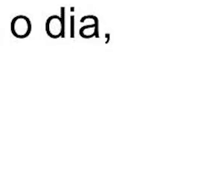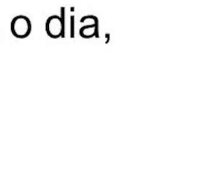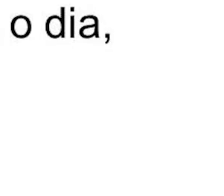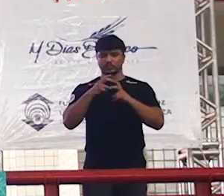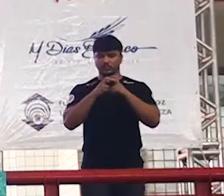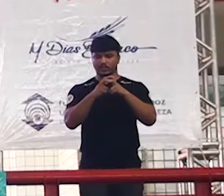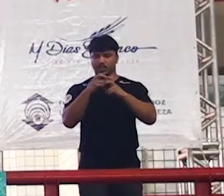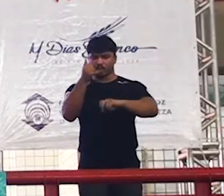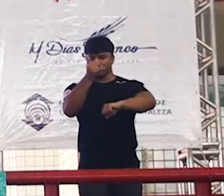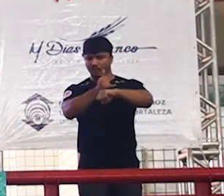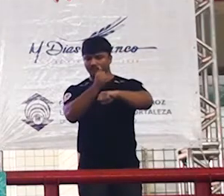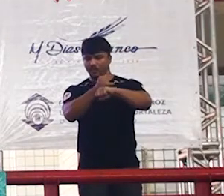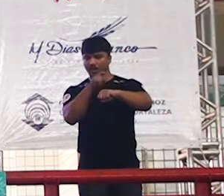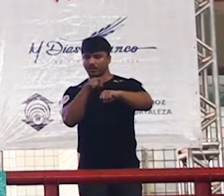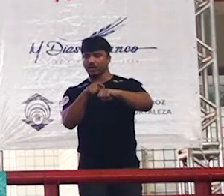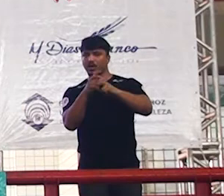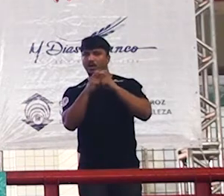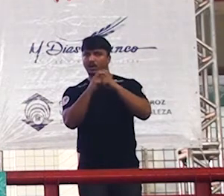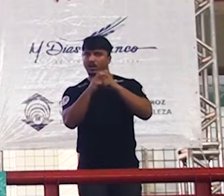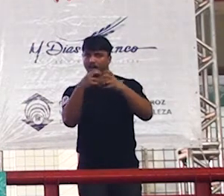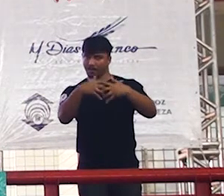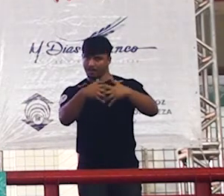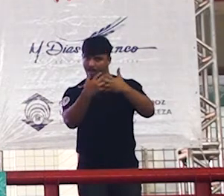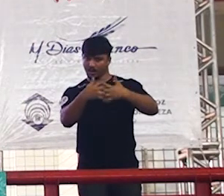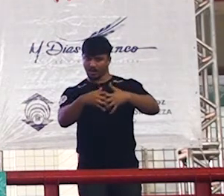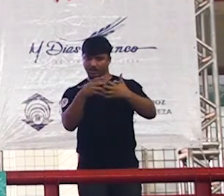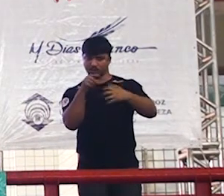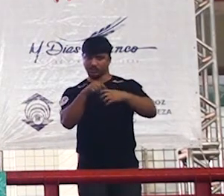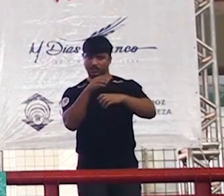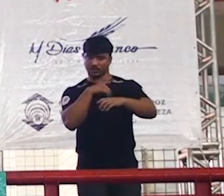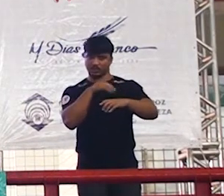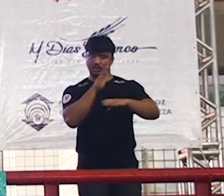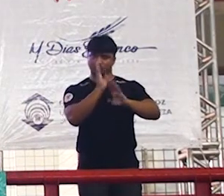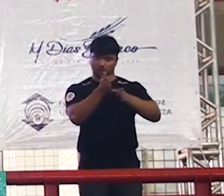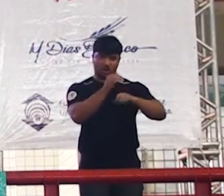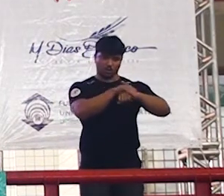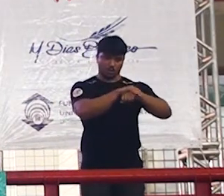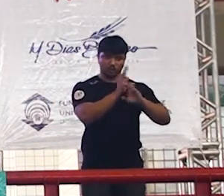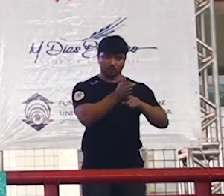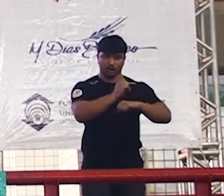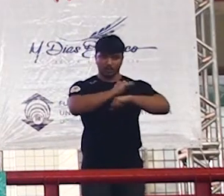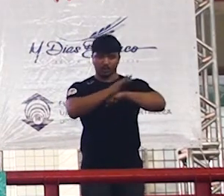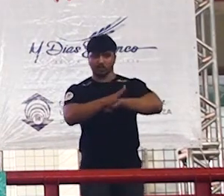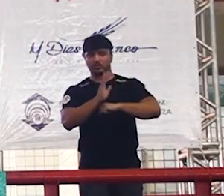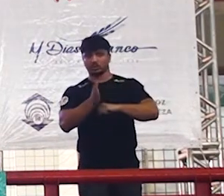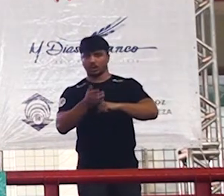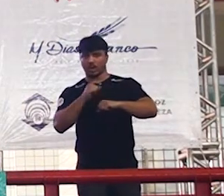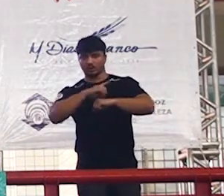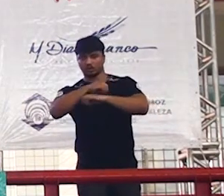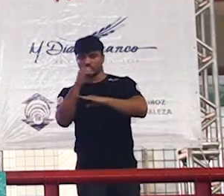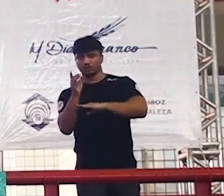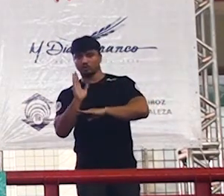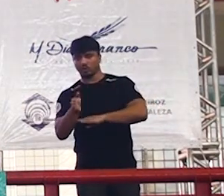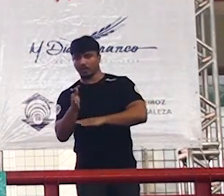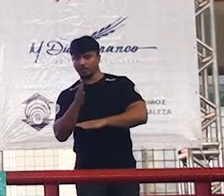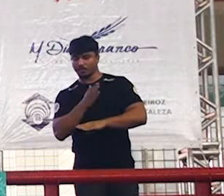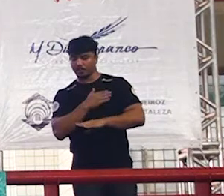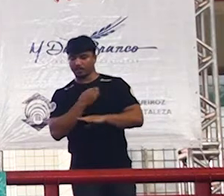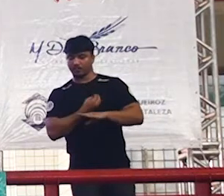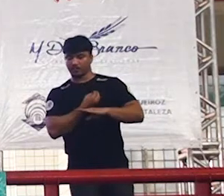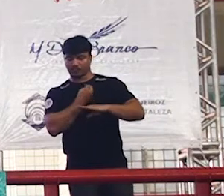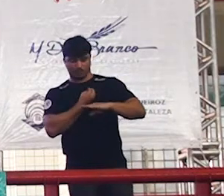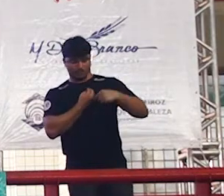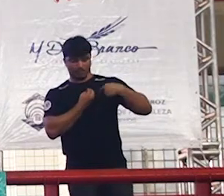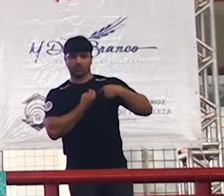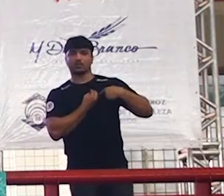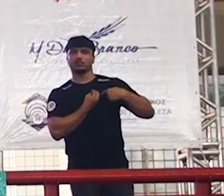Esse trem de ferro, que é uma coisa mecânica, atravessou a noite, a madrugada, o dia, atravessou minha